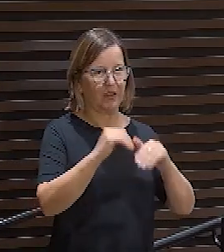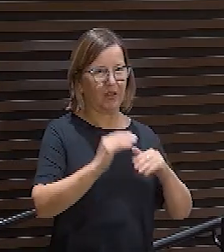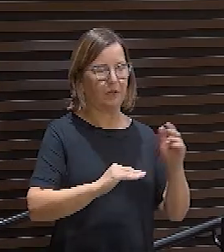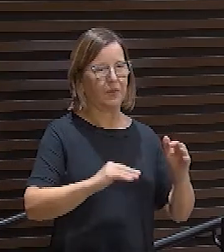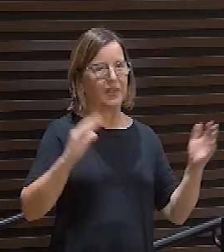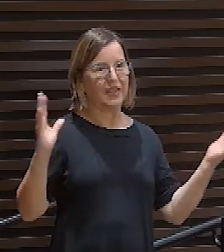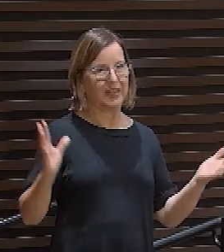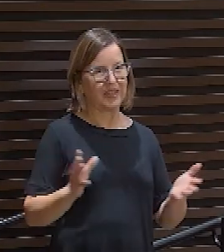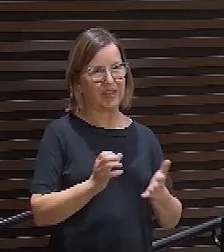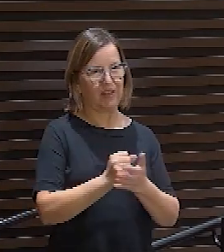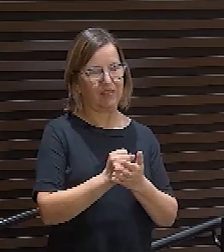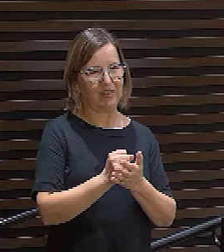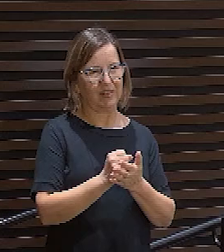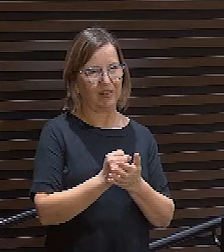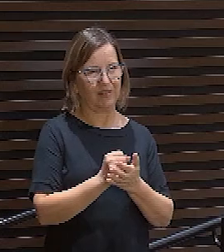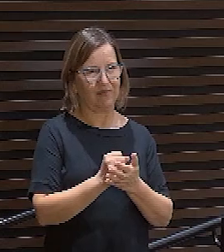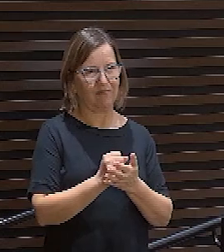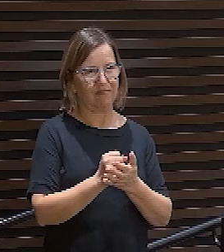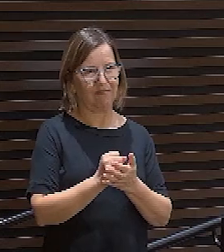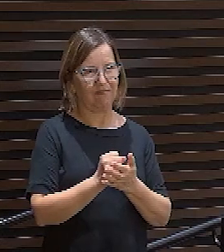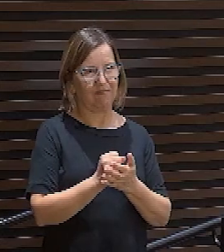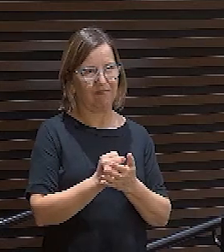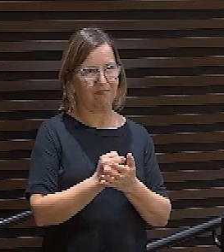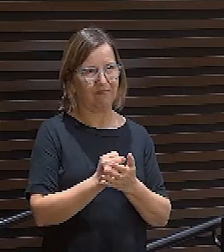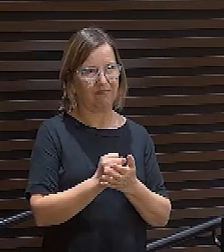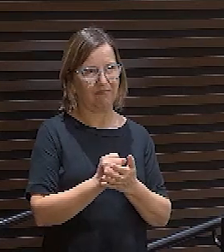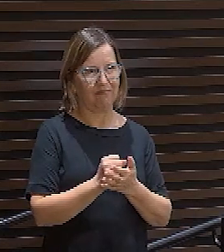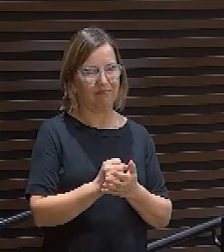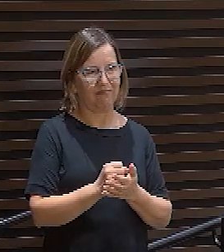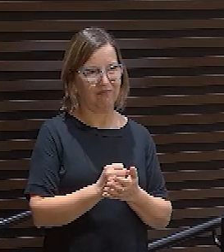não sobrou nada.